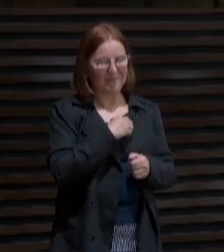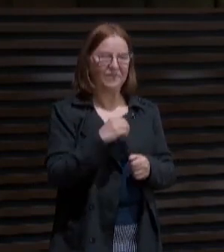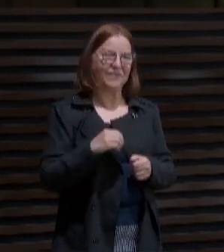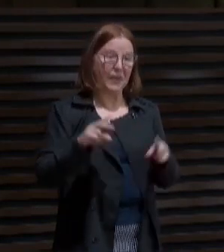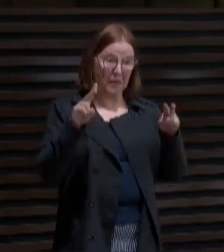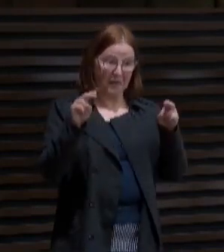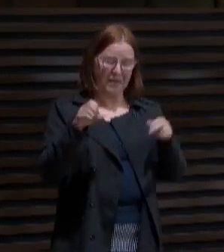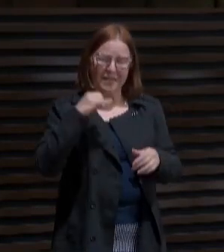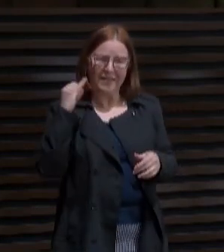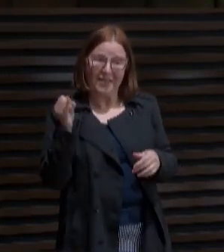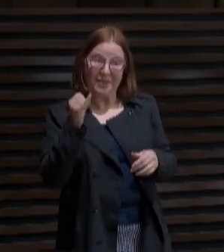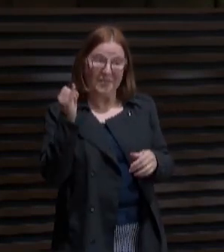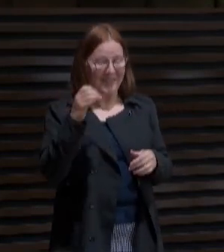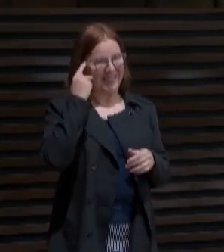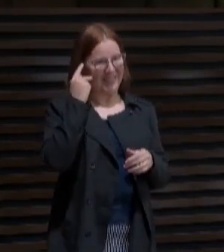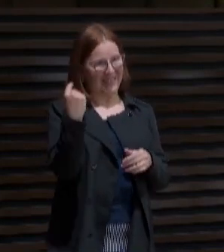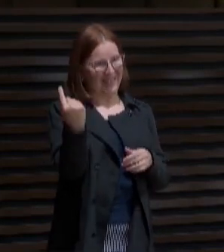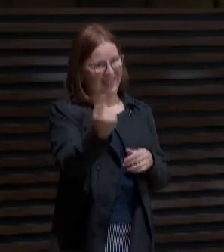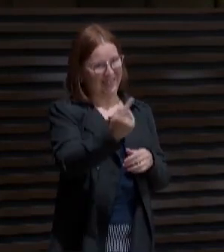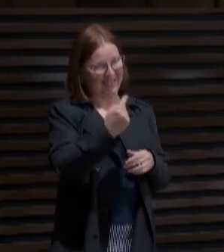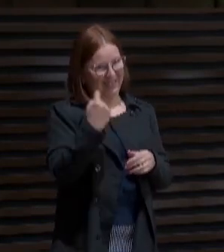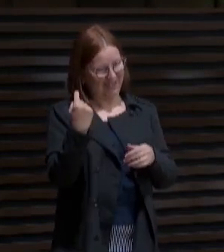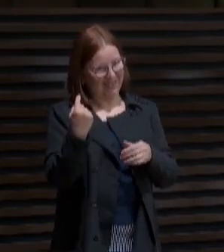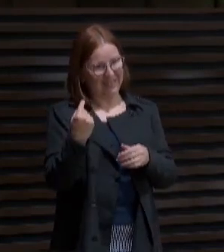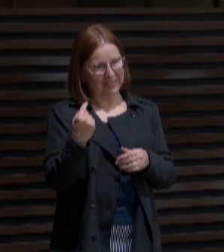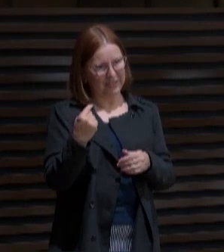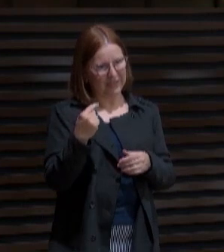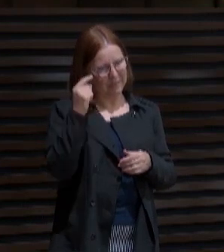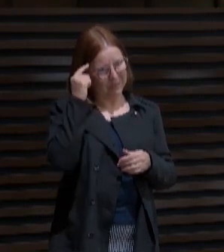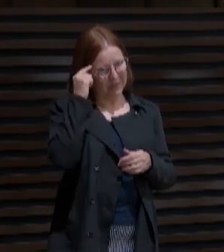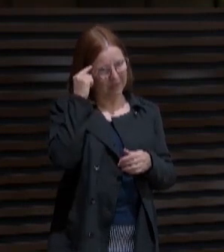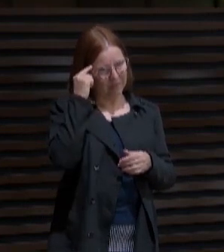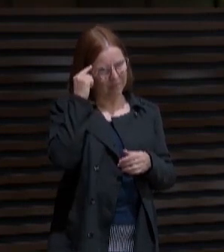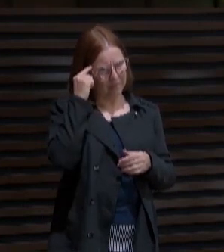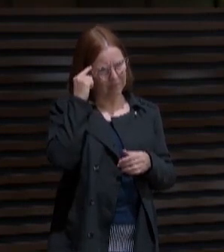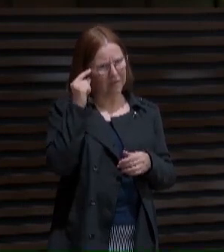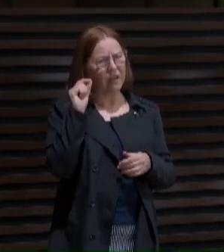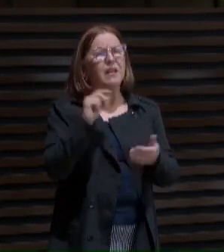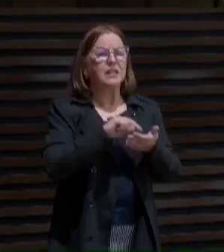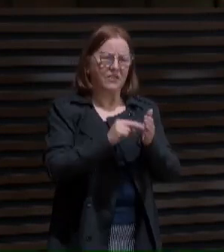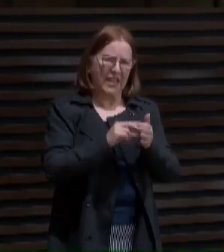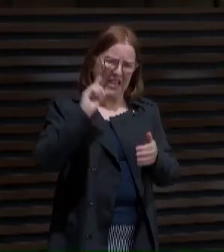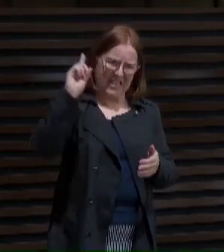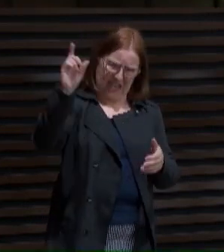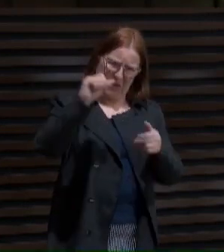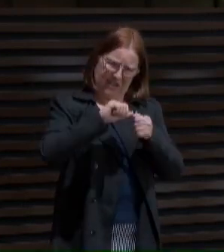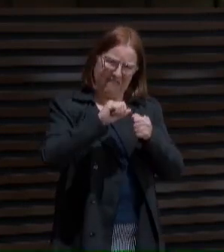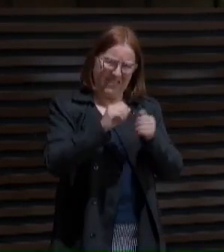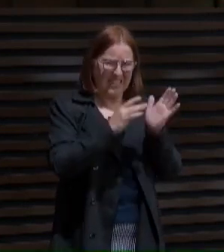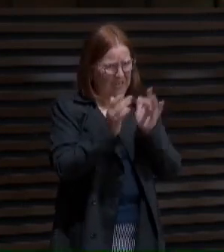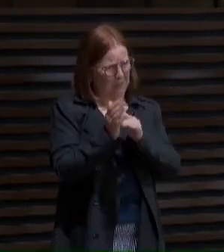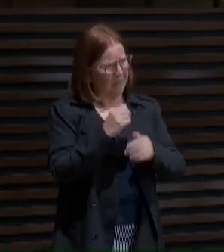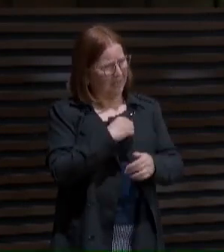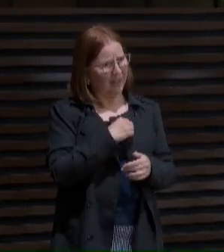muito importante para que nós consideremos a respeito. O que significa Deus o fez pecado? Será